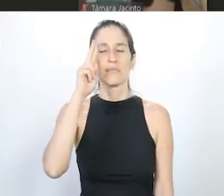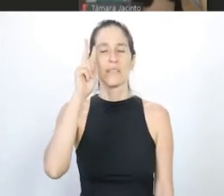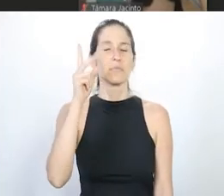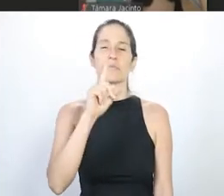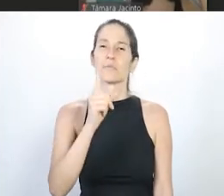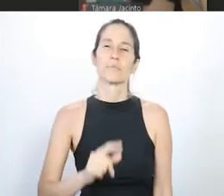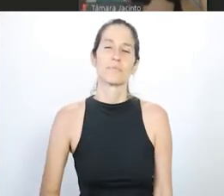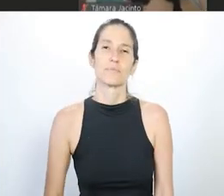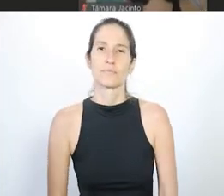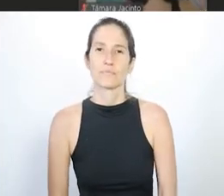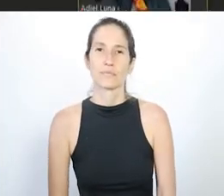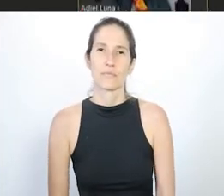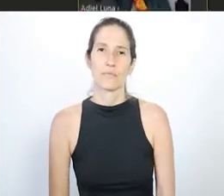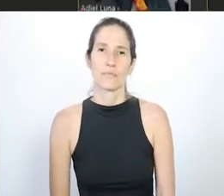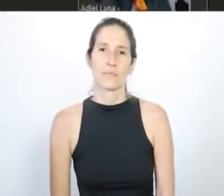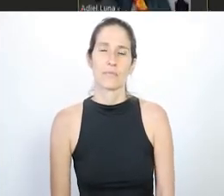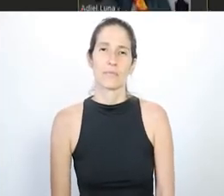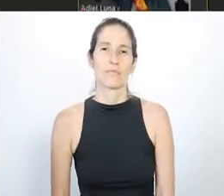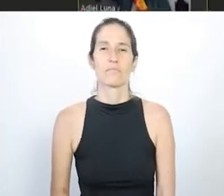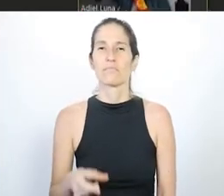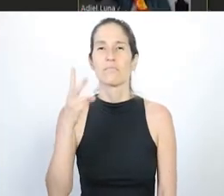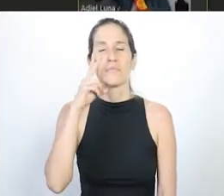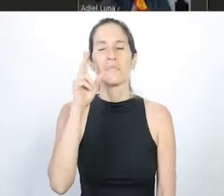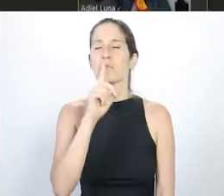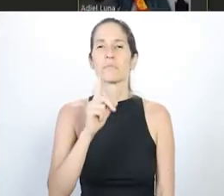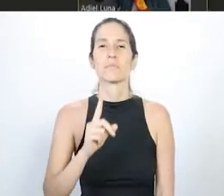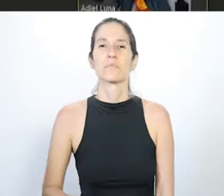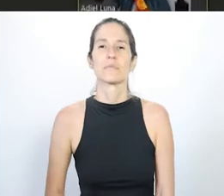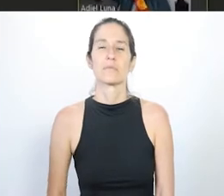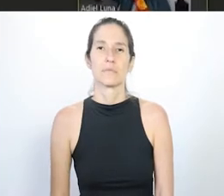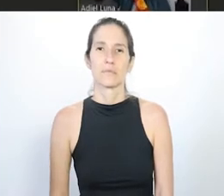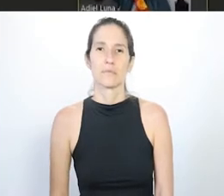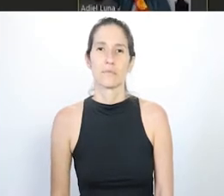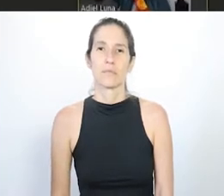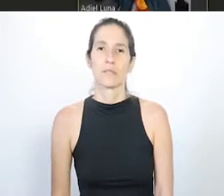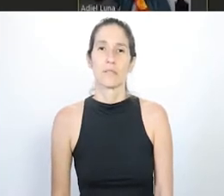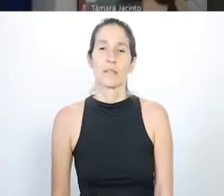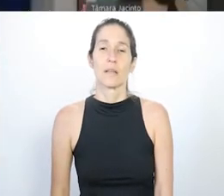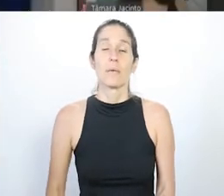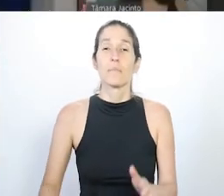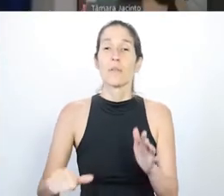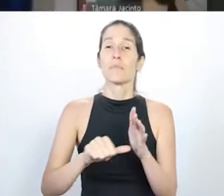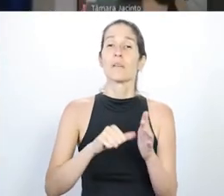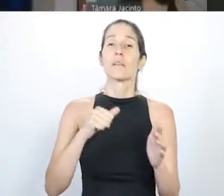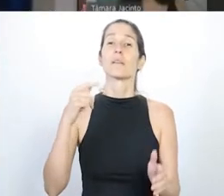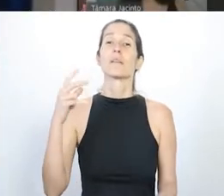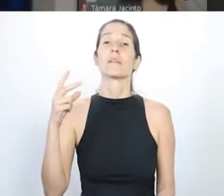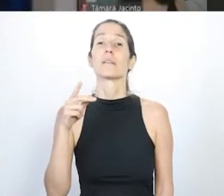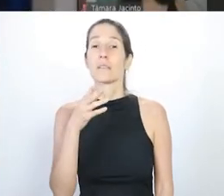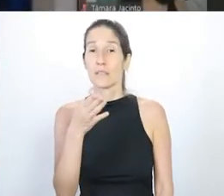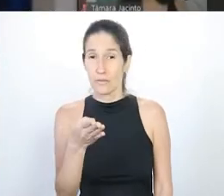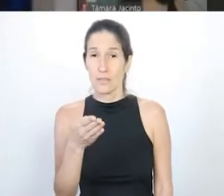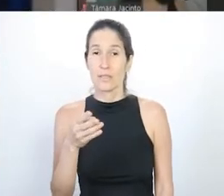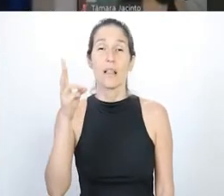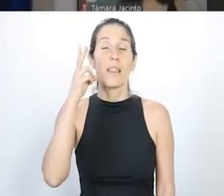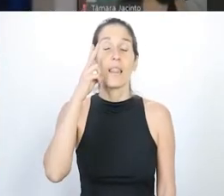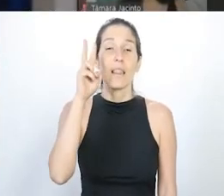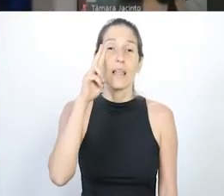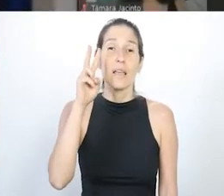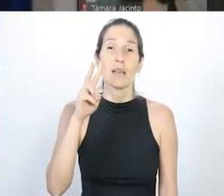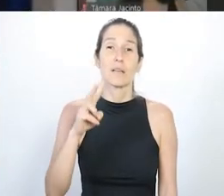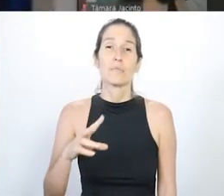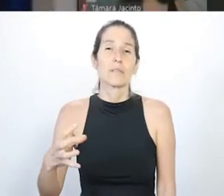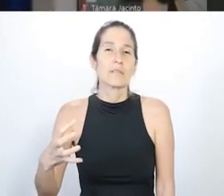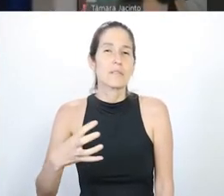Aí eu não lembro. Não, a primeira que a senhora guardou, a primeira que a senhora lembra, a que a senhora mais guarda, a mais antiga que a